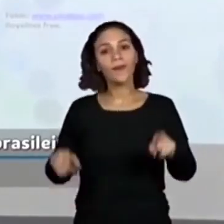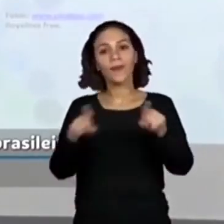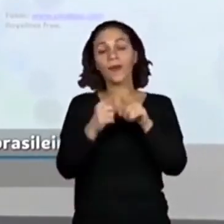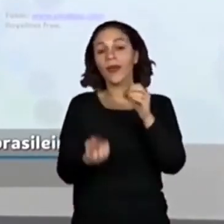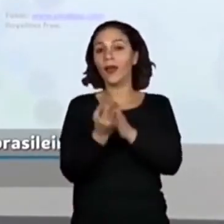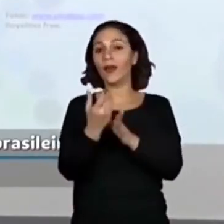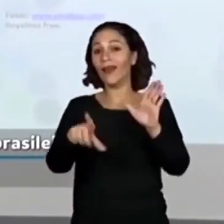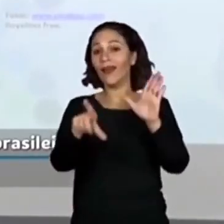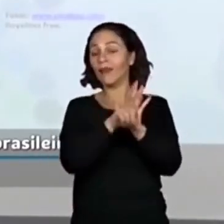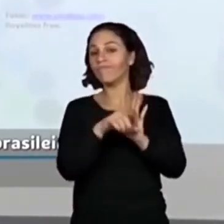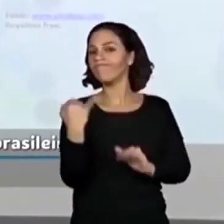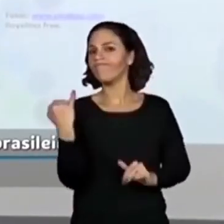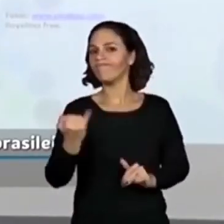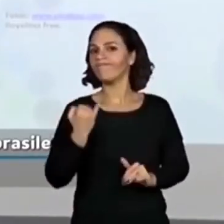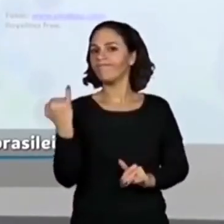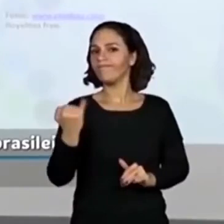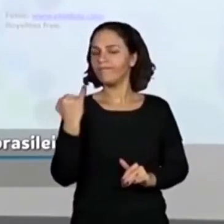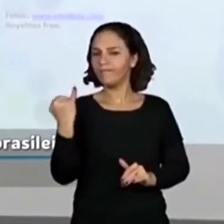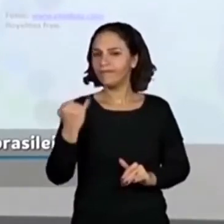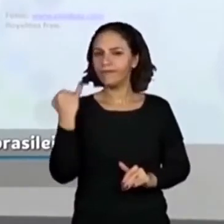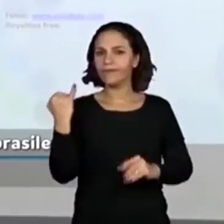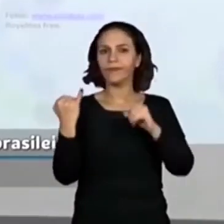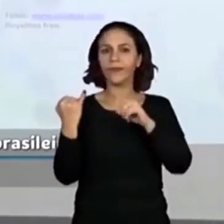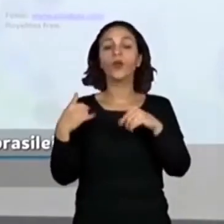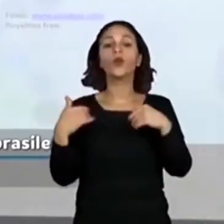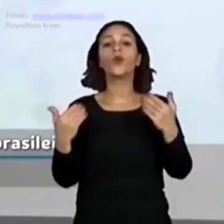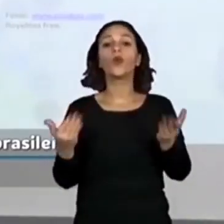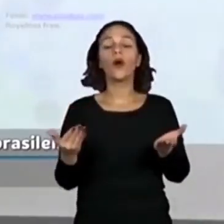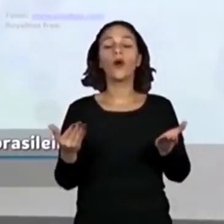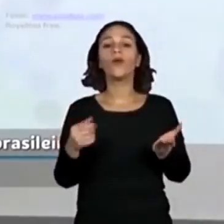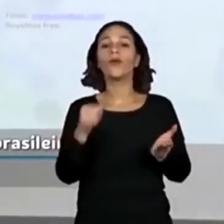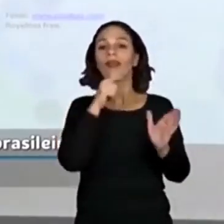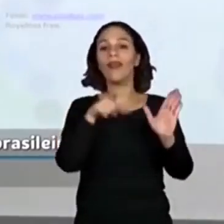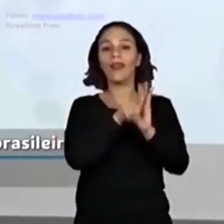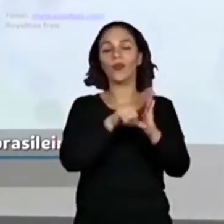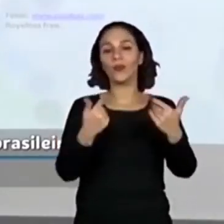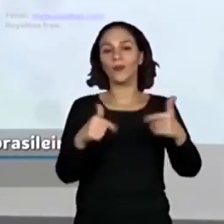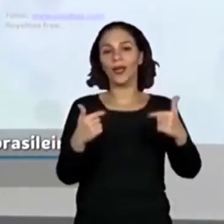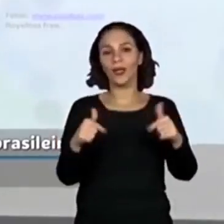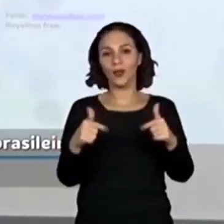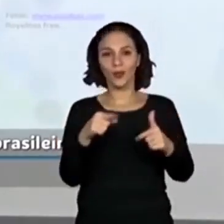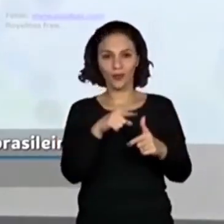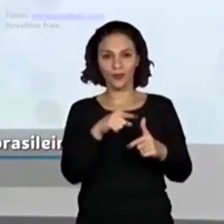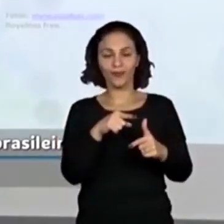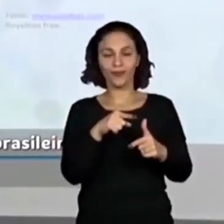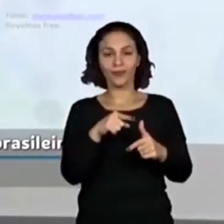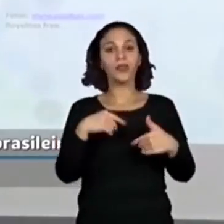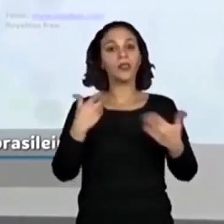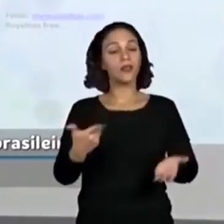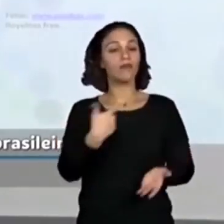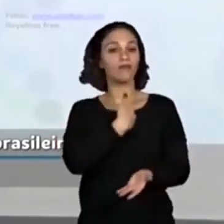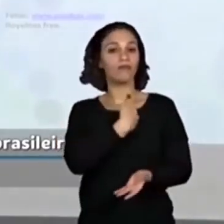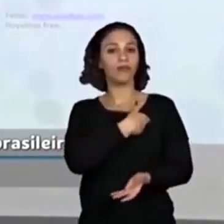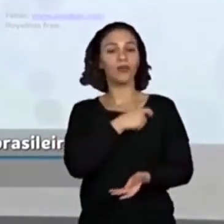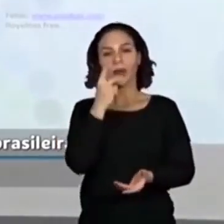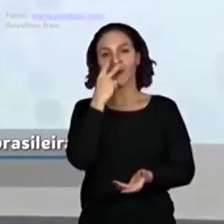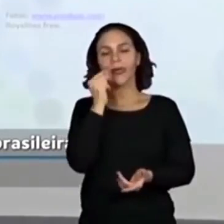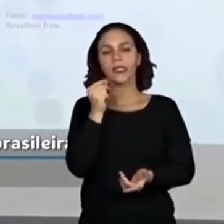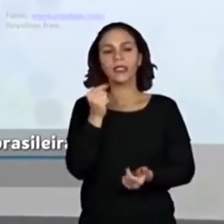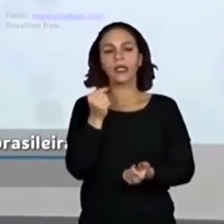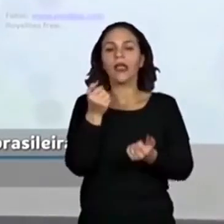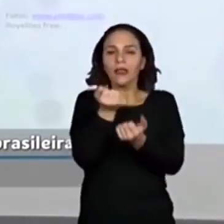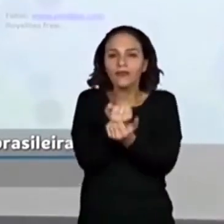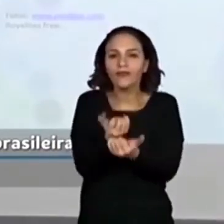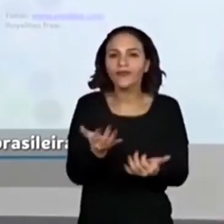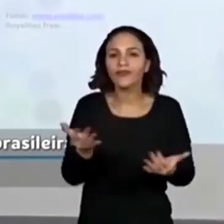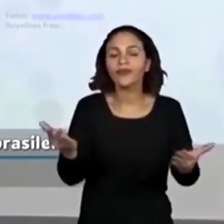muito importante que ele criou foi a consolidação das leis trabalhistas. Então, Getúlio Vargas dava uma certa segurança para